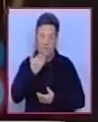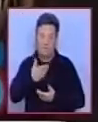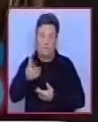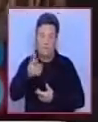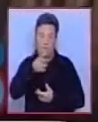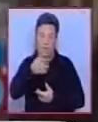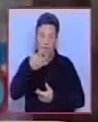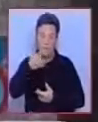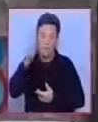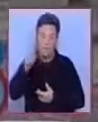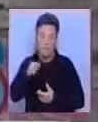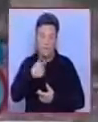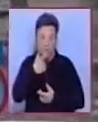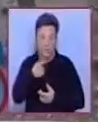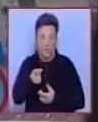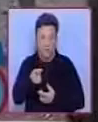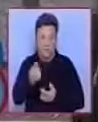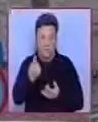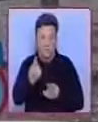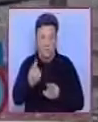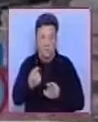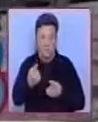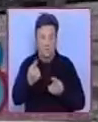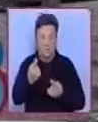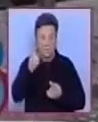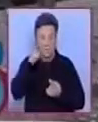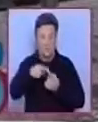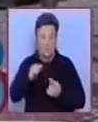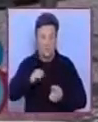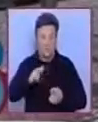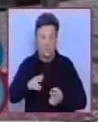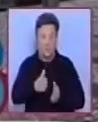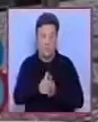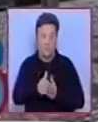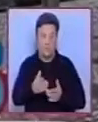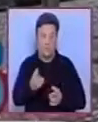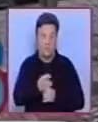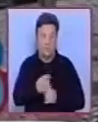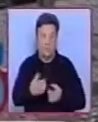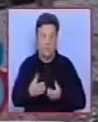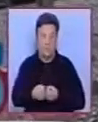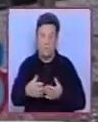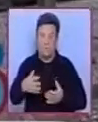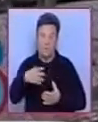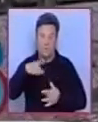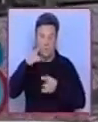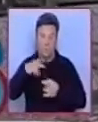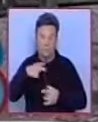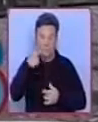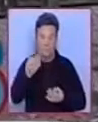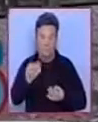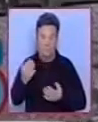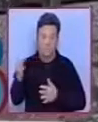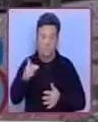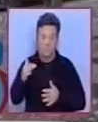mensagem lá fora. Bem, eu diria que é um desígnio nacional aproveitar este boom de turismo que o país está a viver e